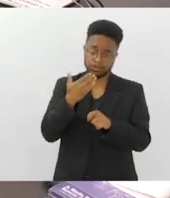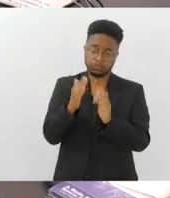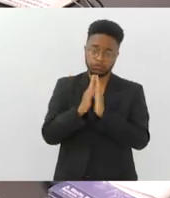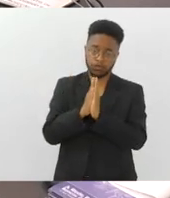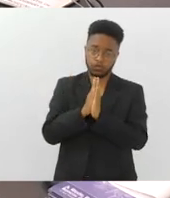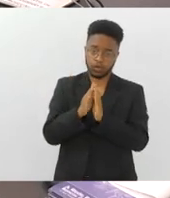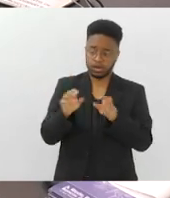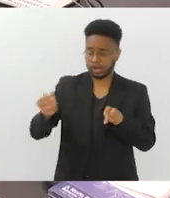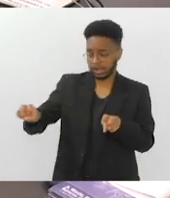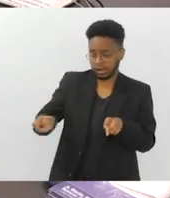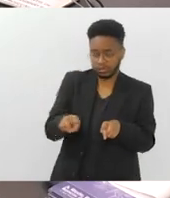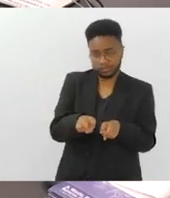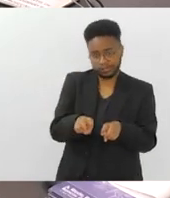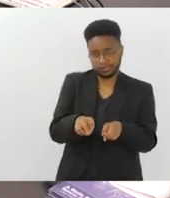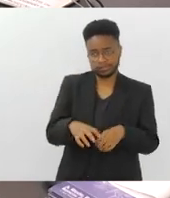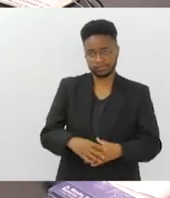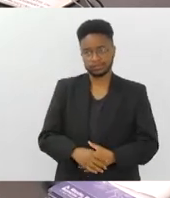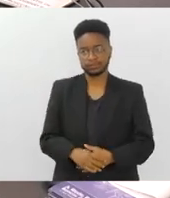Ladinho.